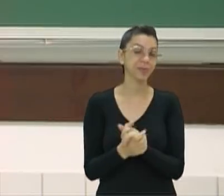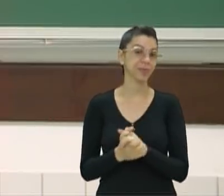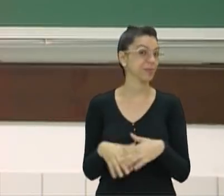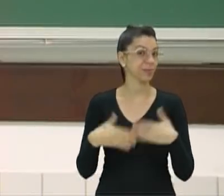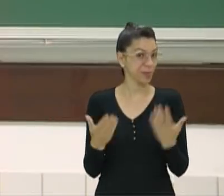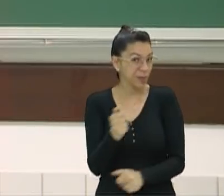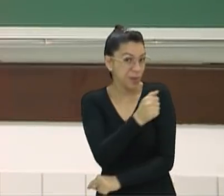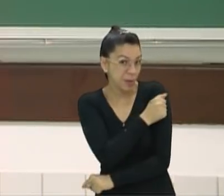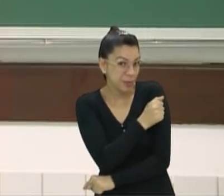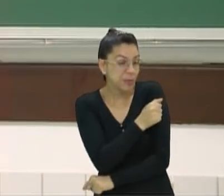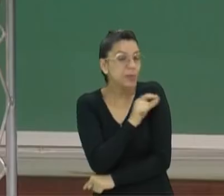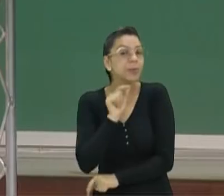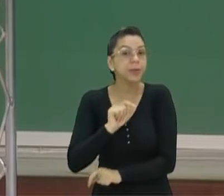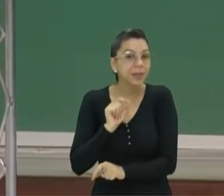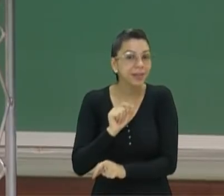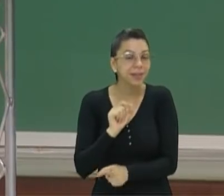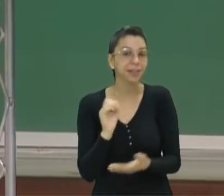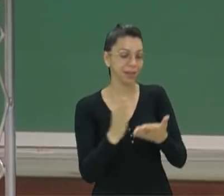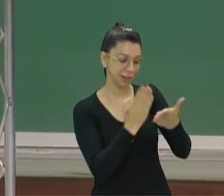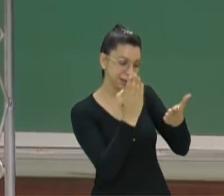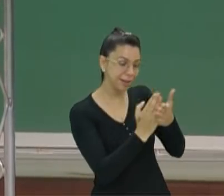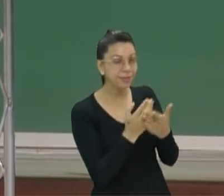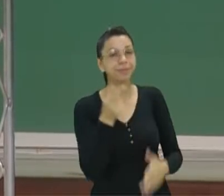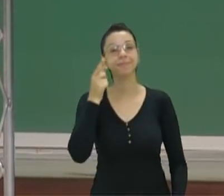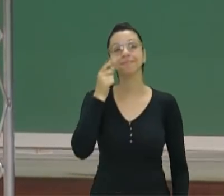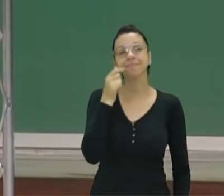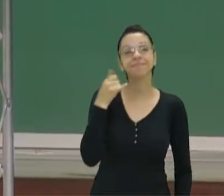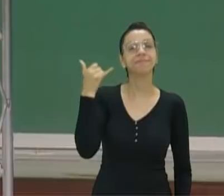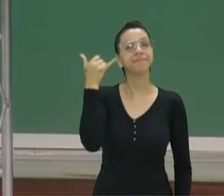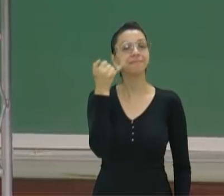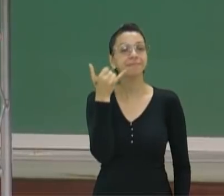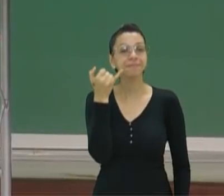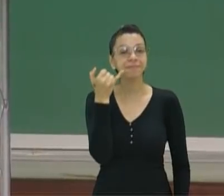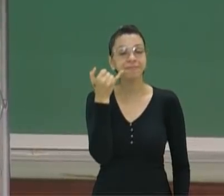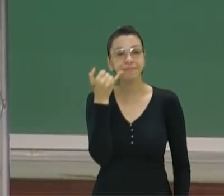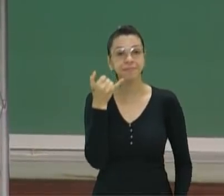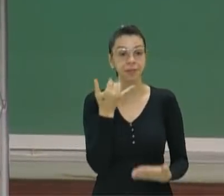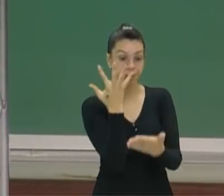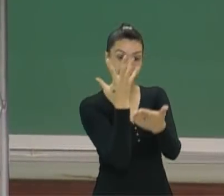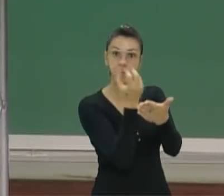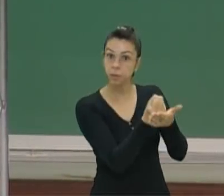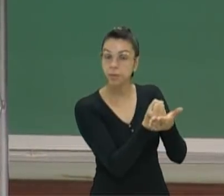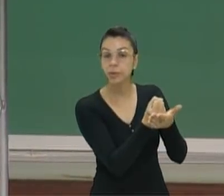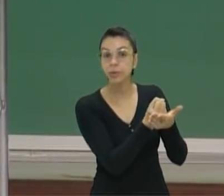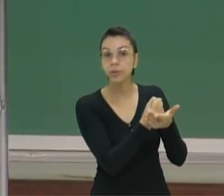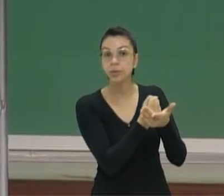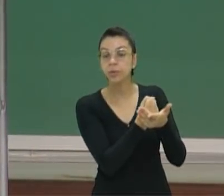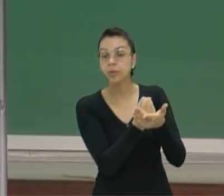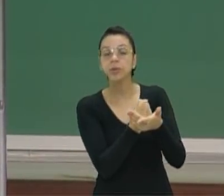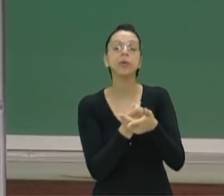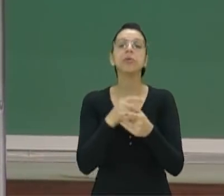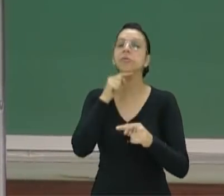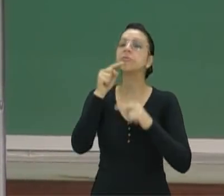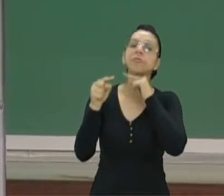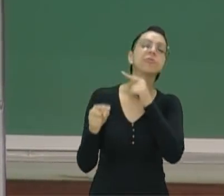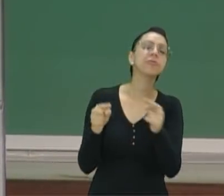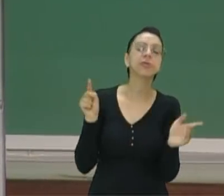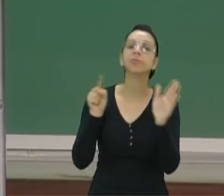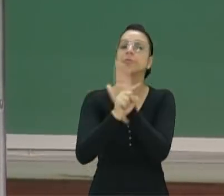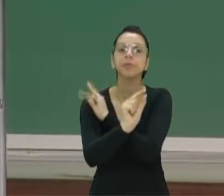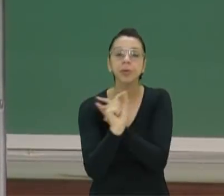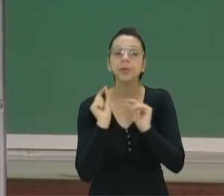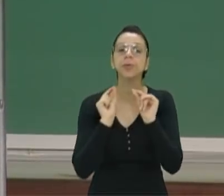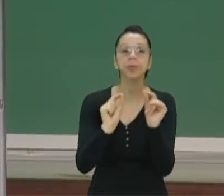já, pegue o seu caderno, seu lápis, sua caneta, anote, faça seus questionamentos, porque a